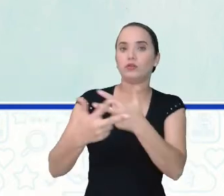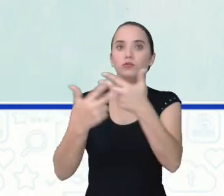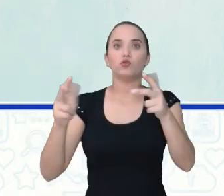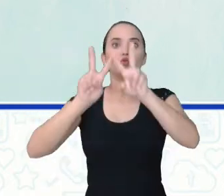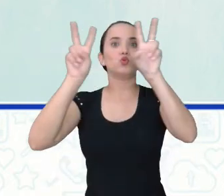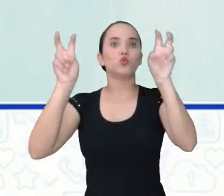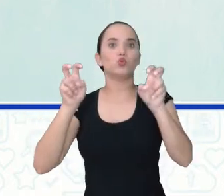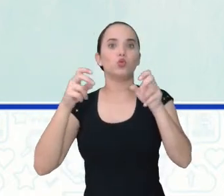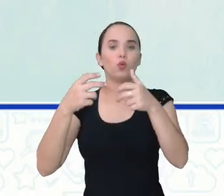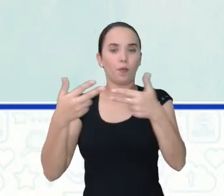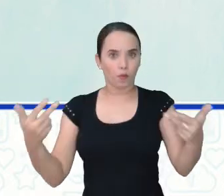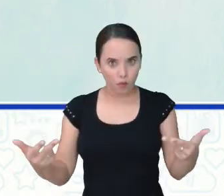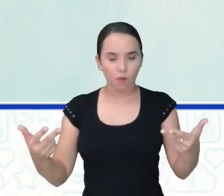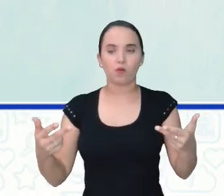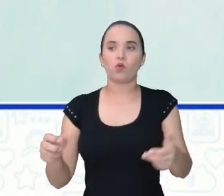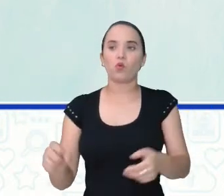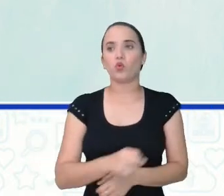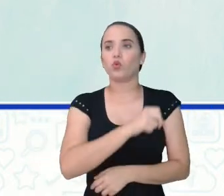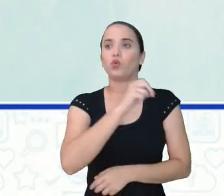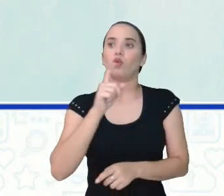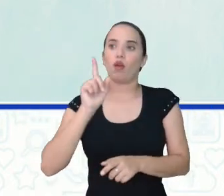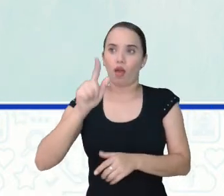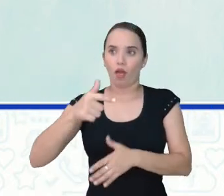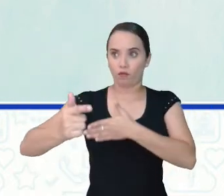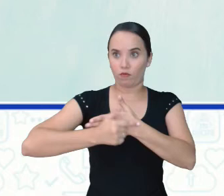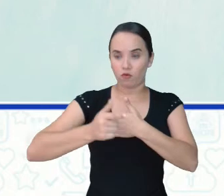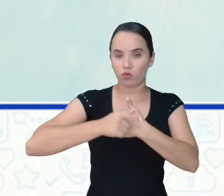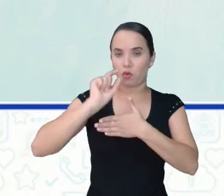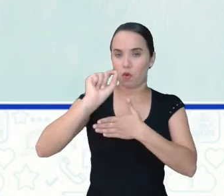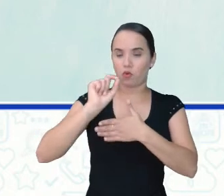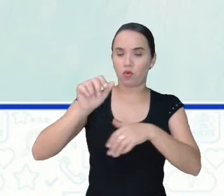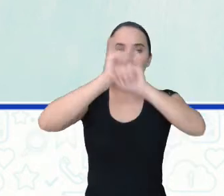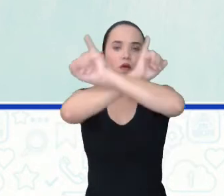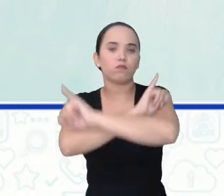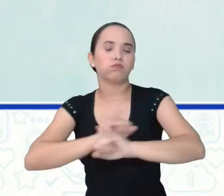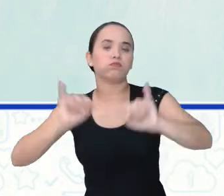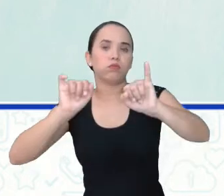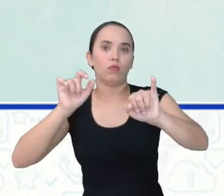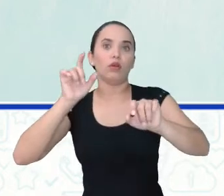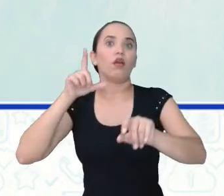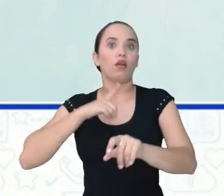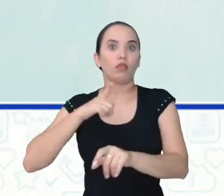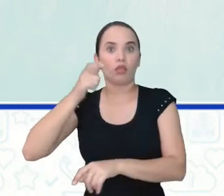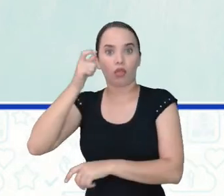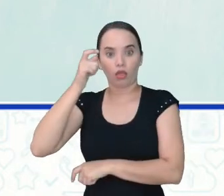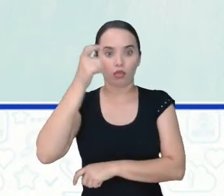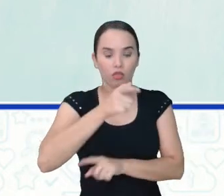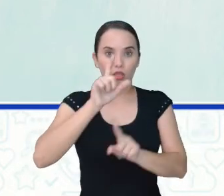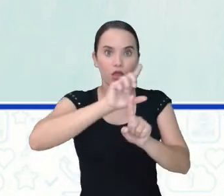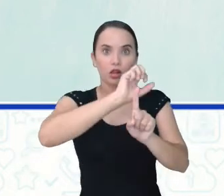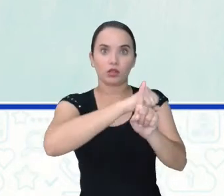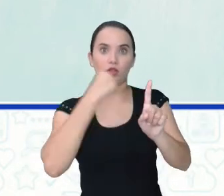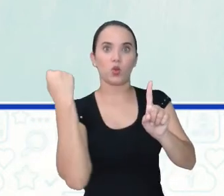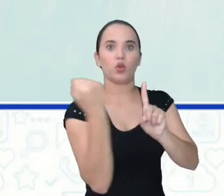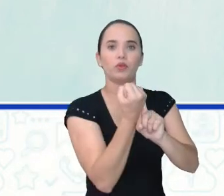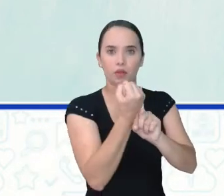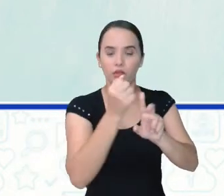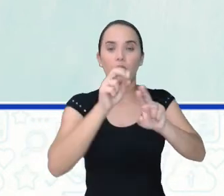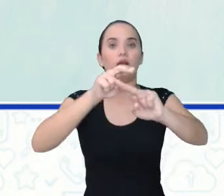tema. A função da notícia é informar fatos atuais e de interesse social, certo? Por isso que a